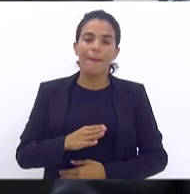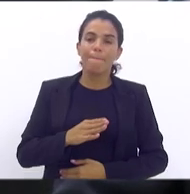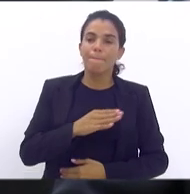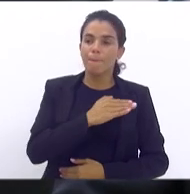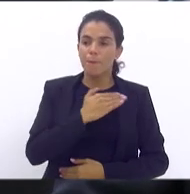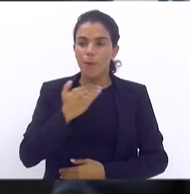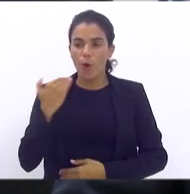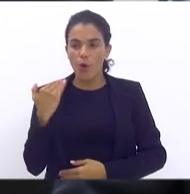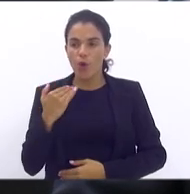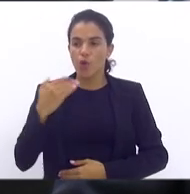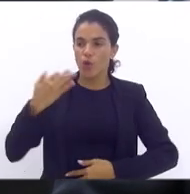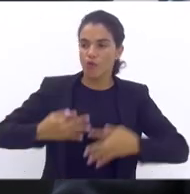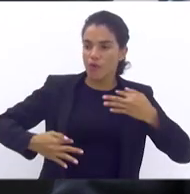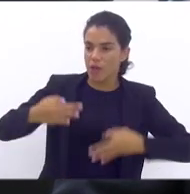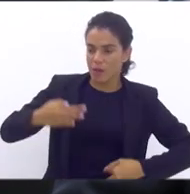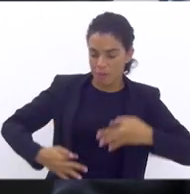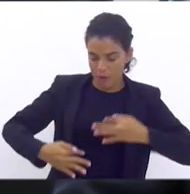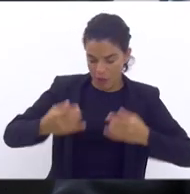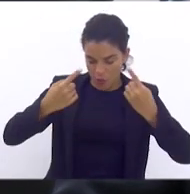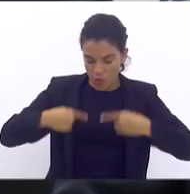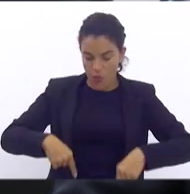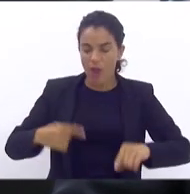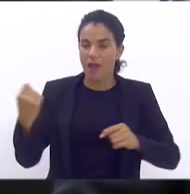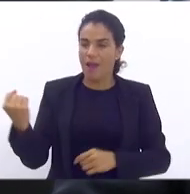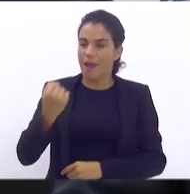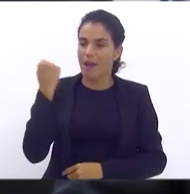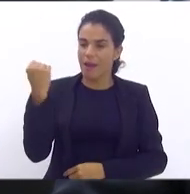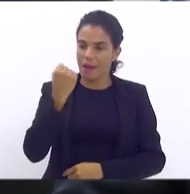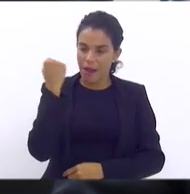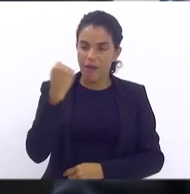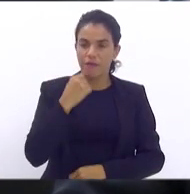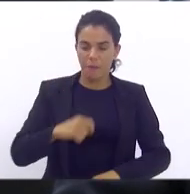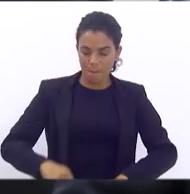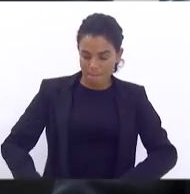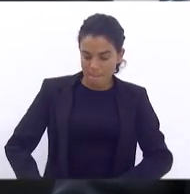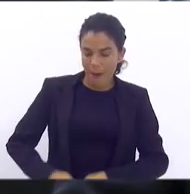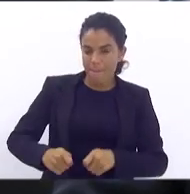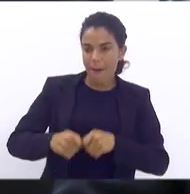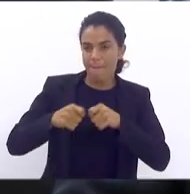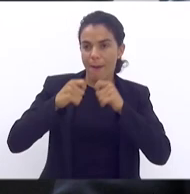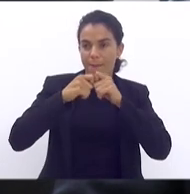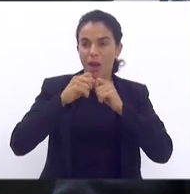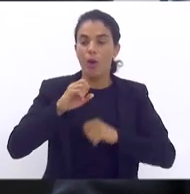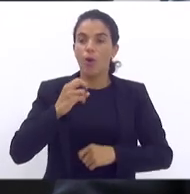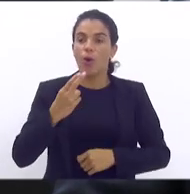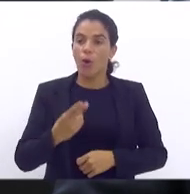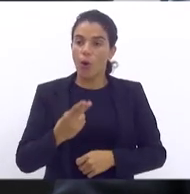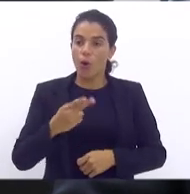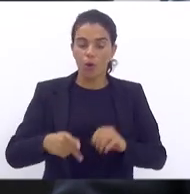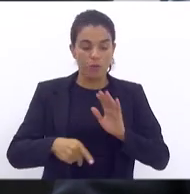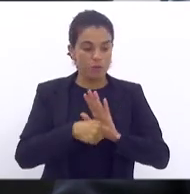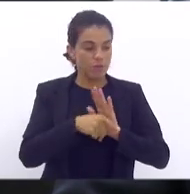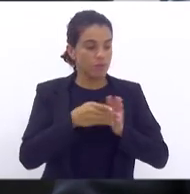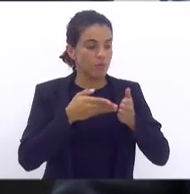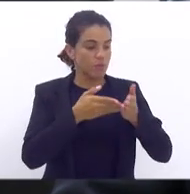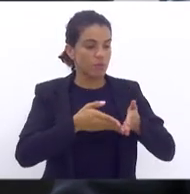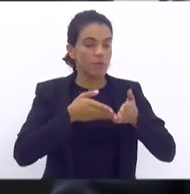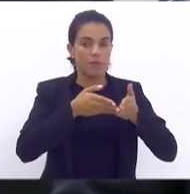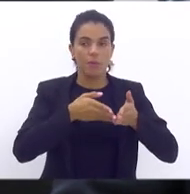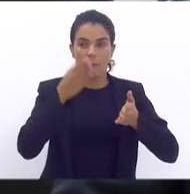sofrido ferimentos graves, que tenham provocado danos graves a navios ou a instalações brasileiras no meio do